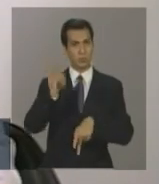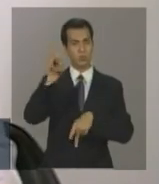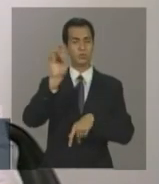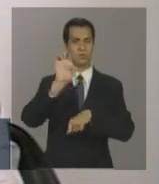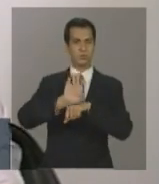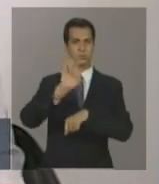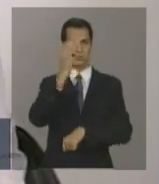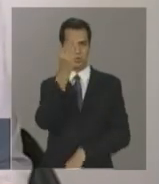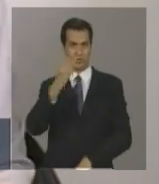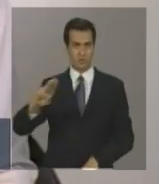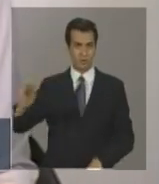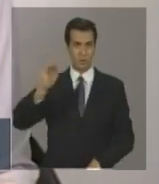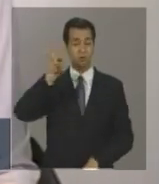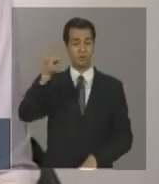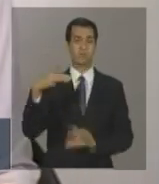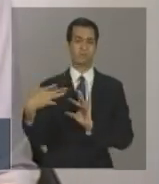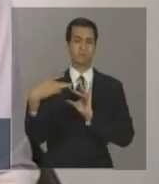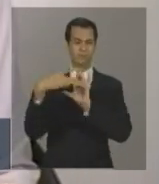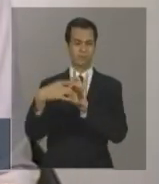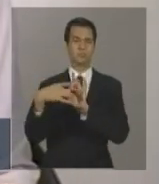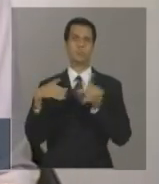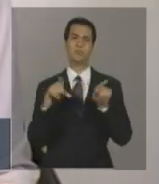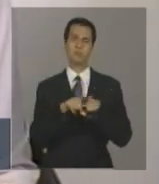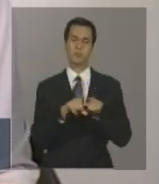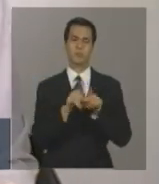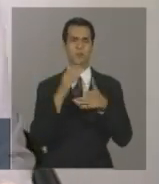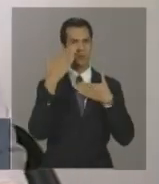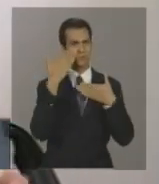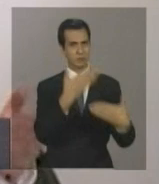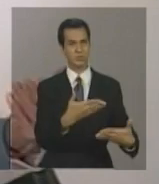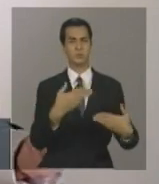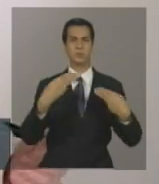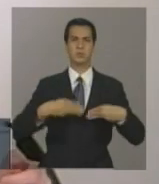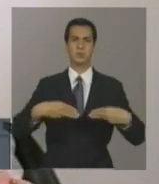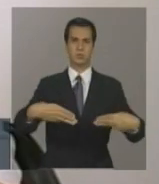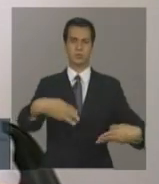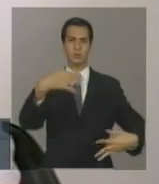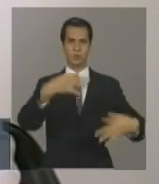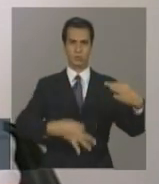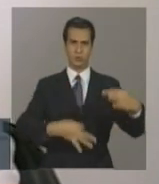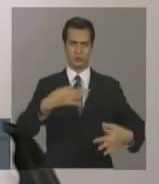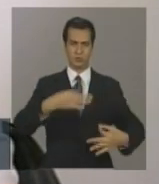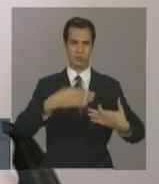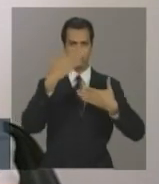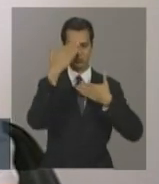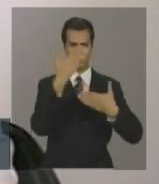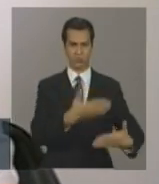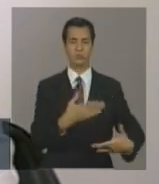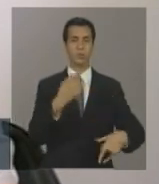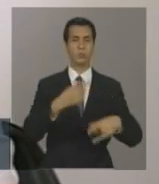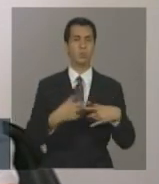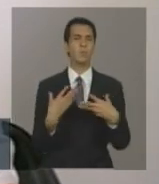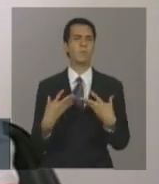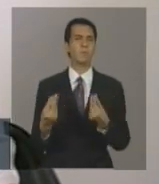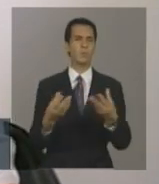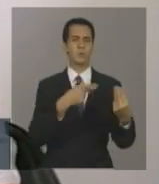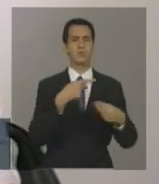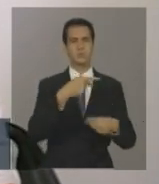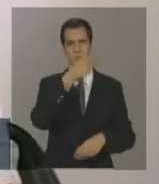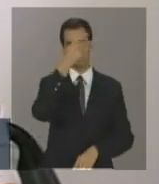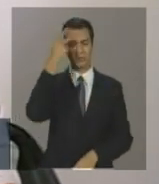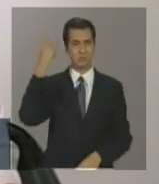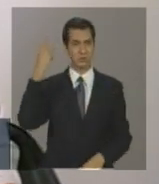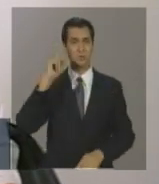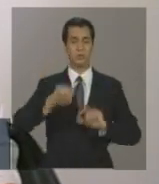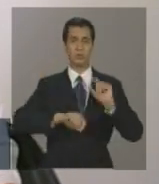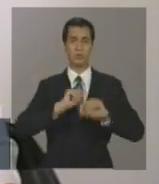Nacional, ao Ministério da Justiça. Preciso também dizer que muitas vezes nós